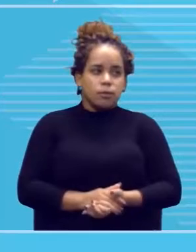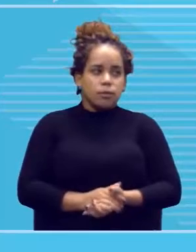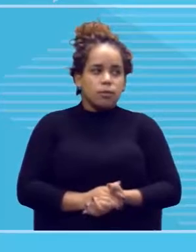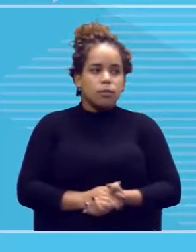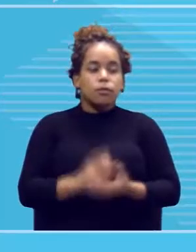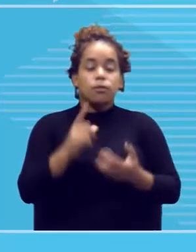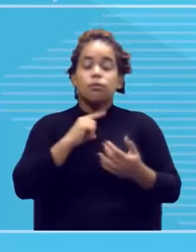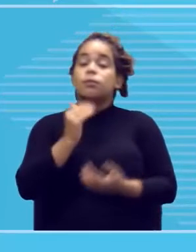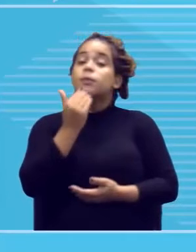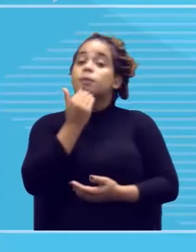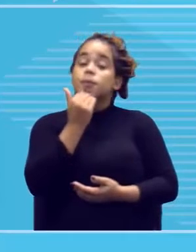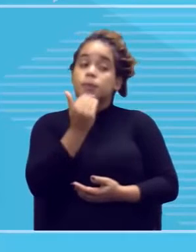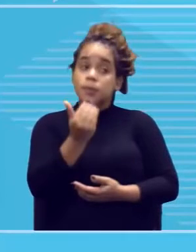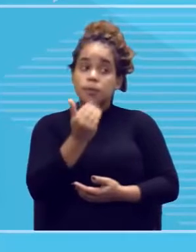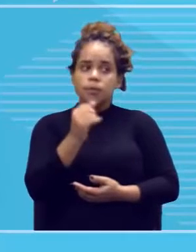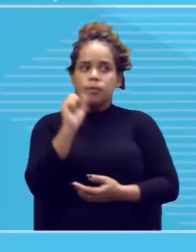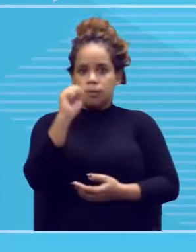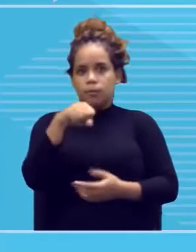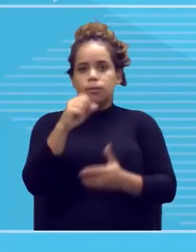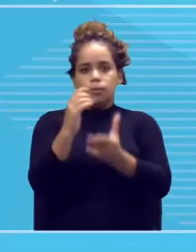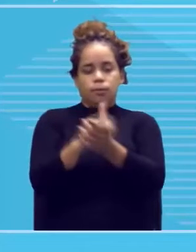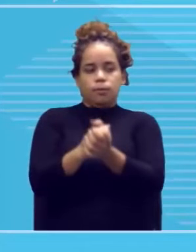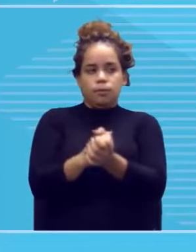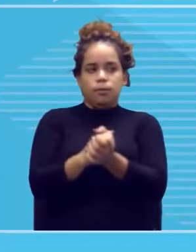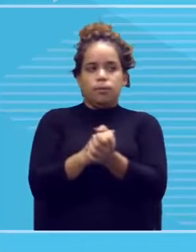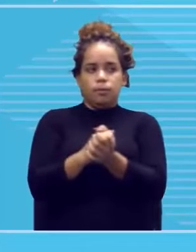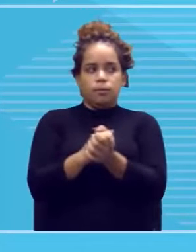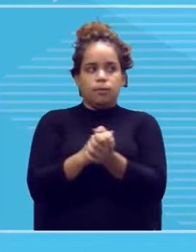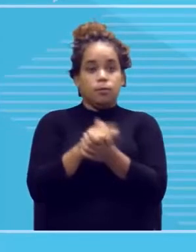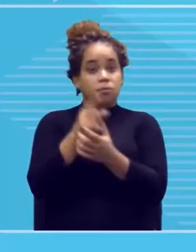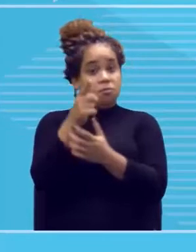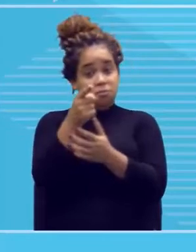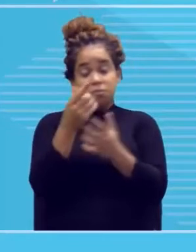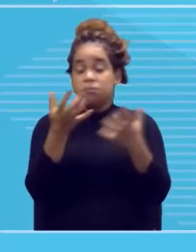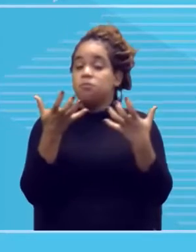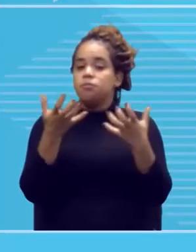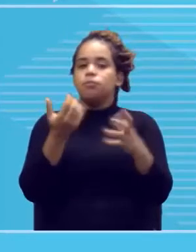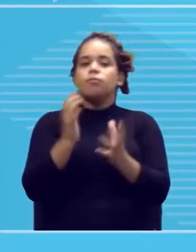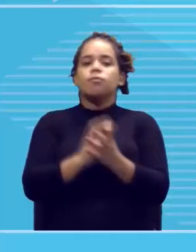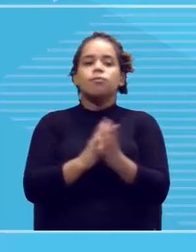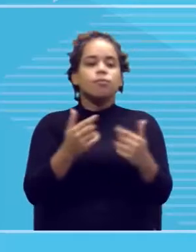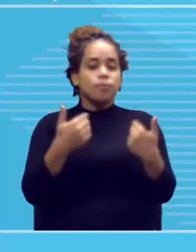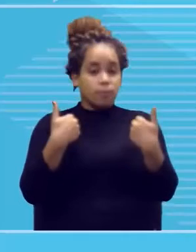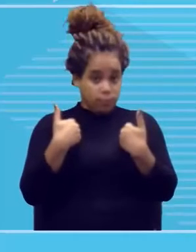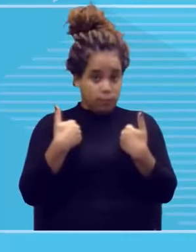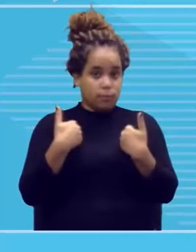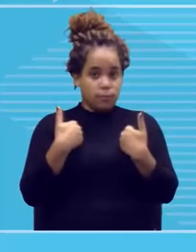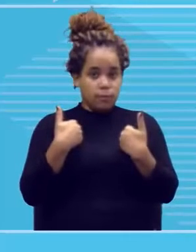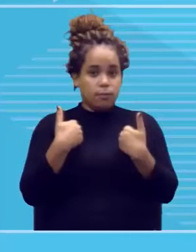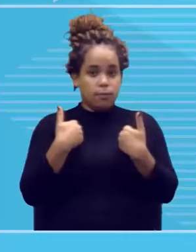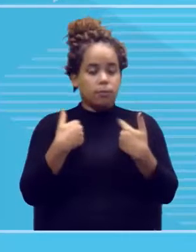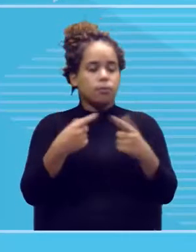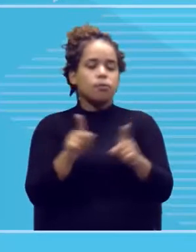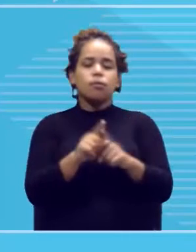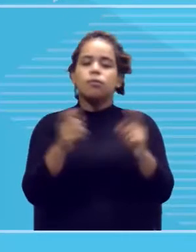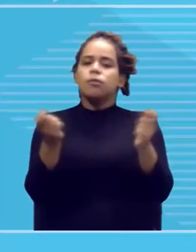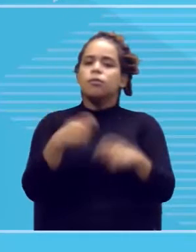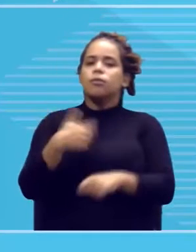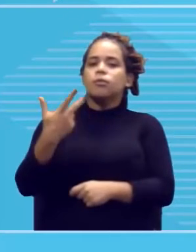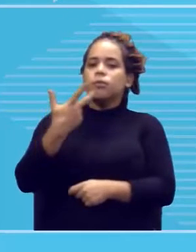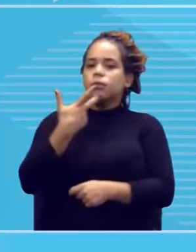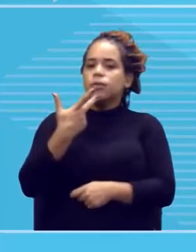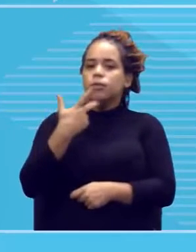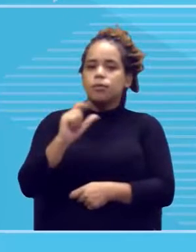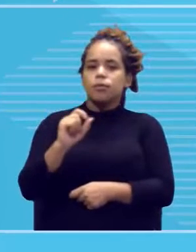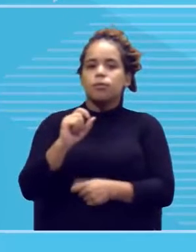um pedido é um pedido de casamento eu olha aí ó você quer casar comigo eu também posso dizer que é futuro né